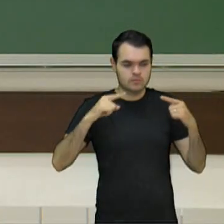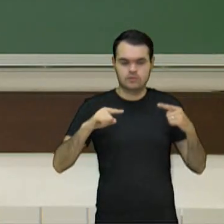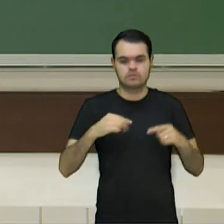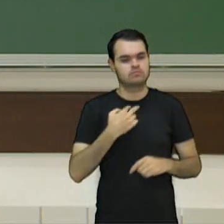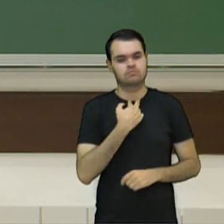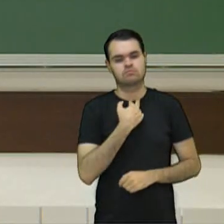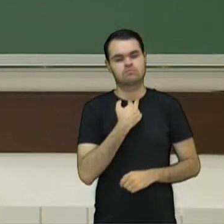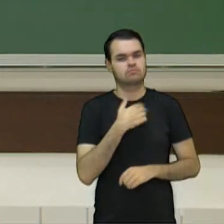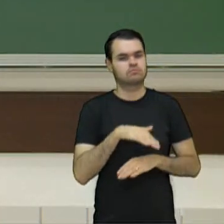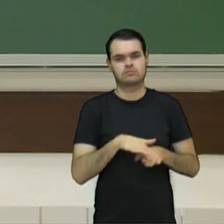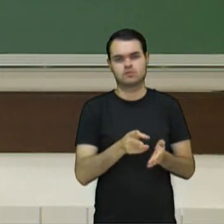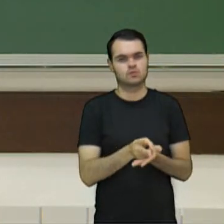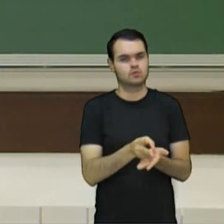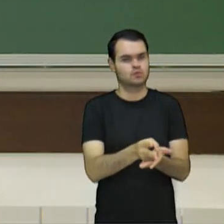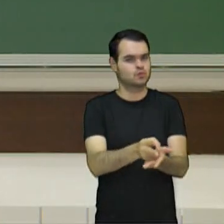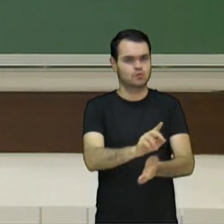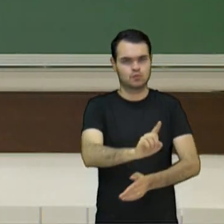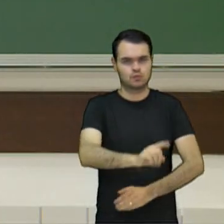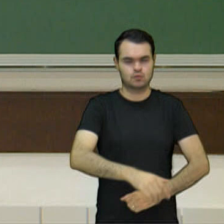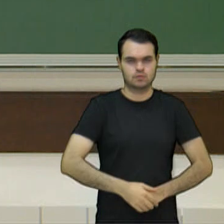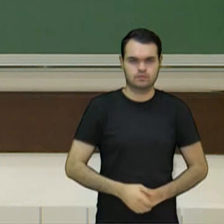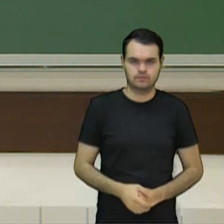não continuaria.